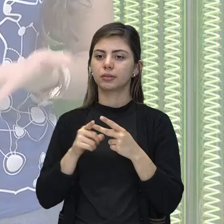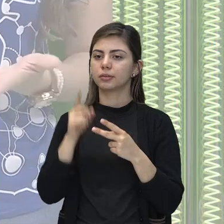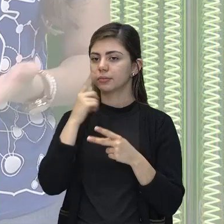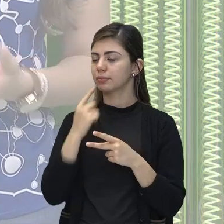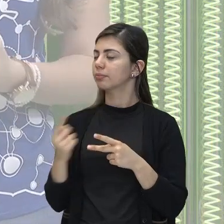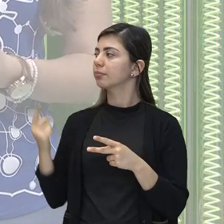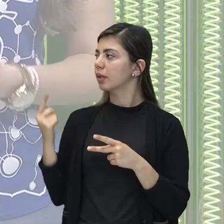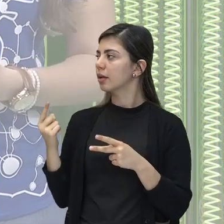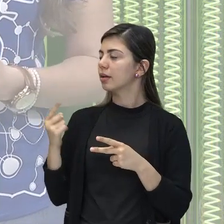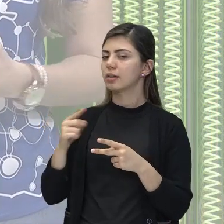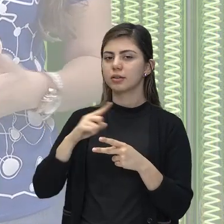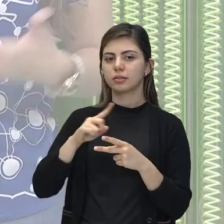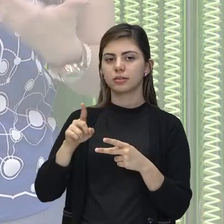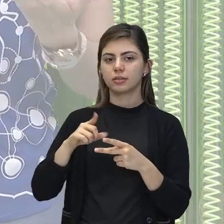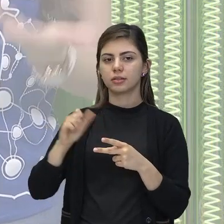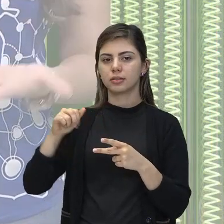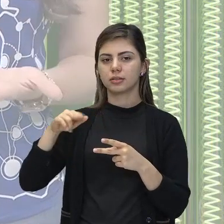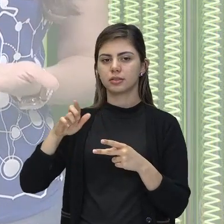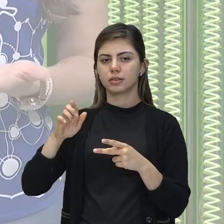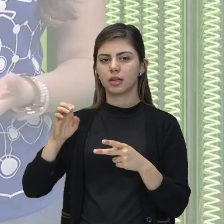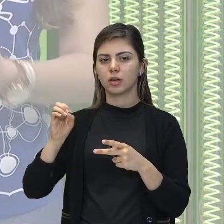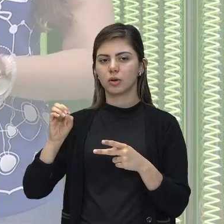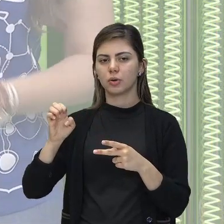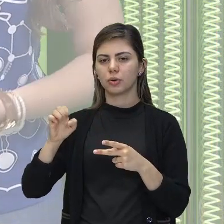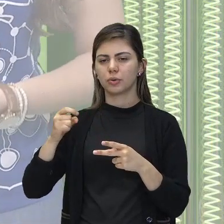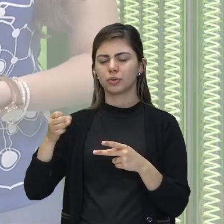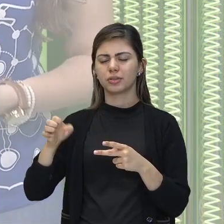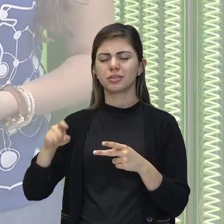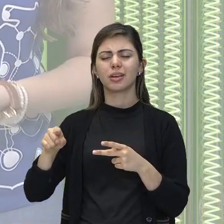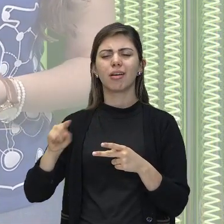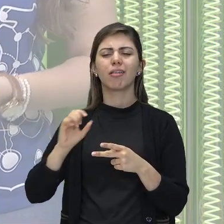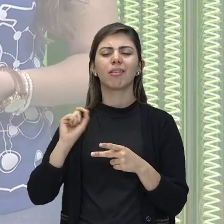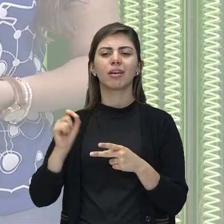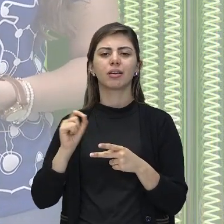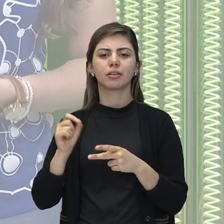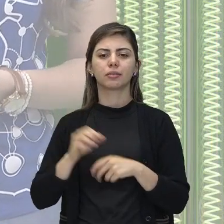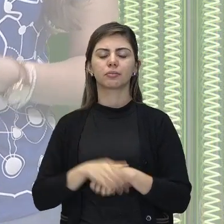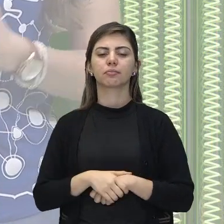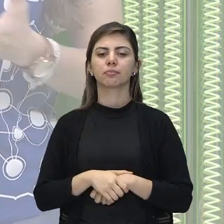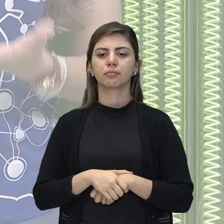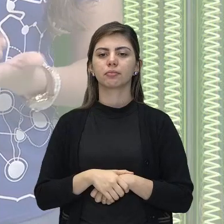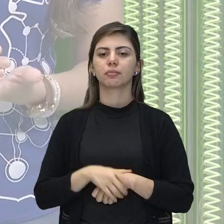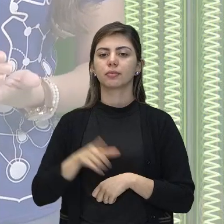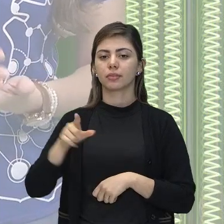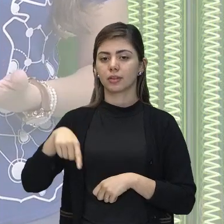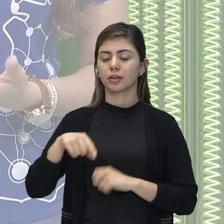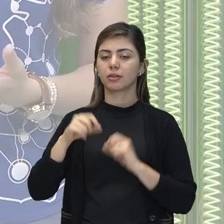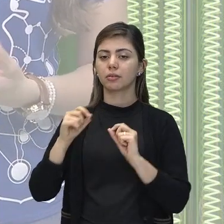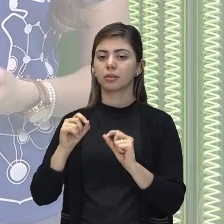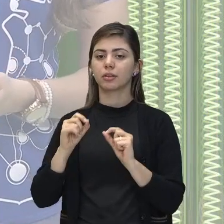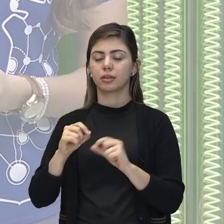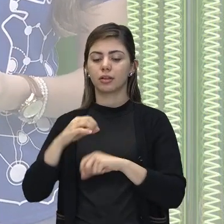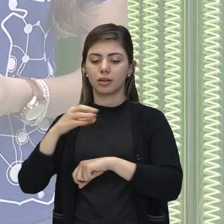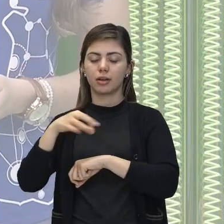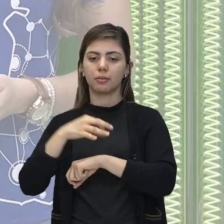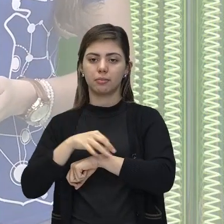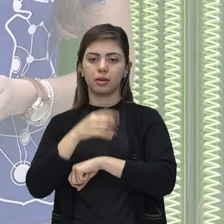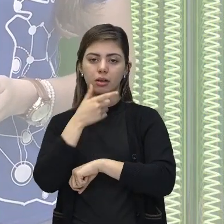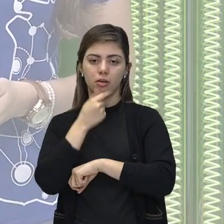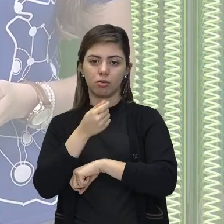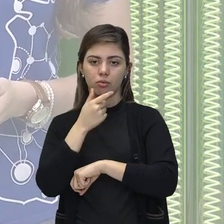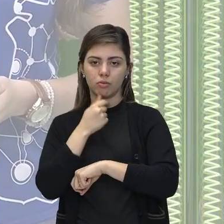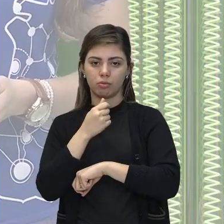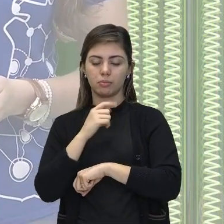os zangões. Quem são os zangões? Os zangões são os machos da colmeia